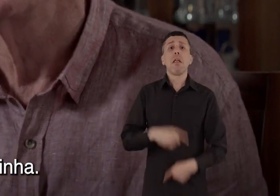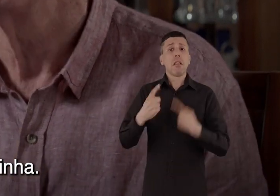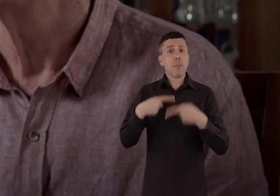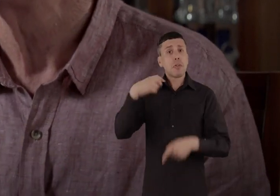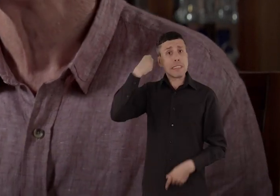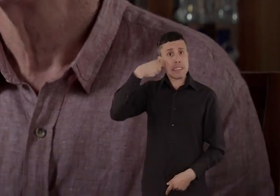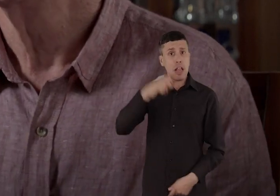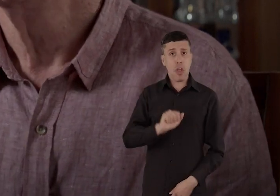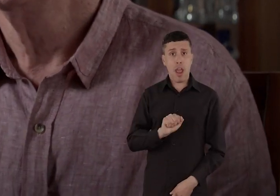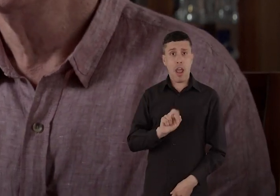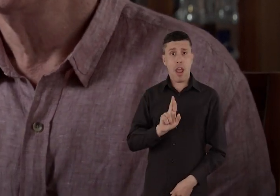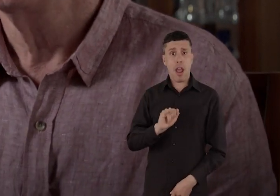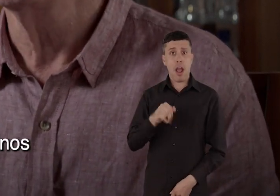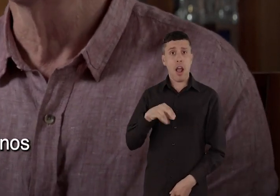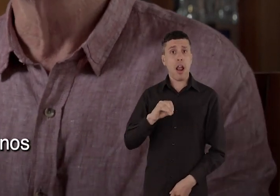visão minha.